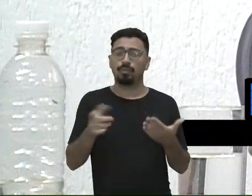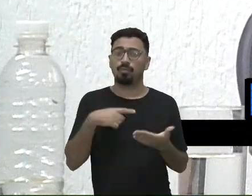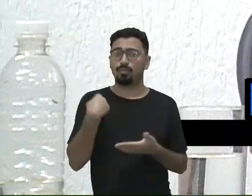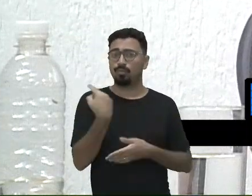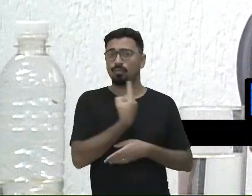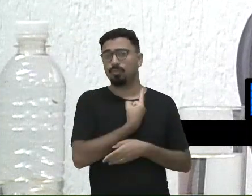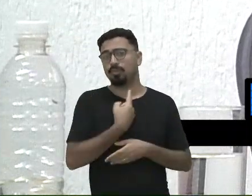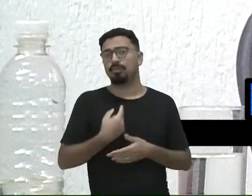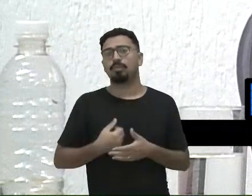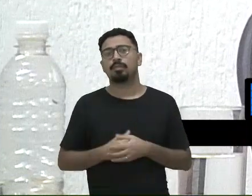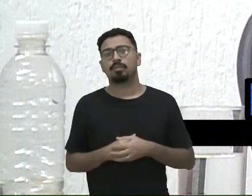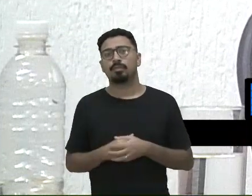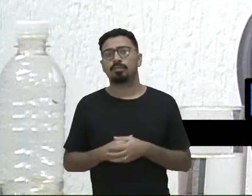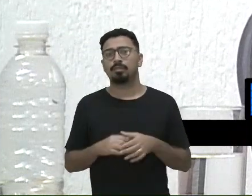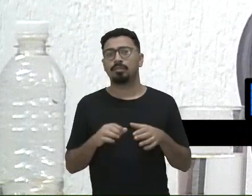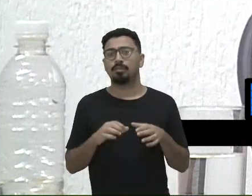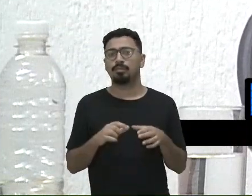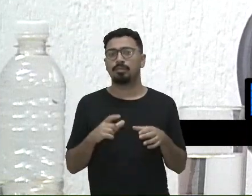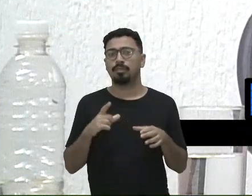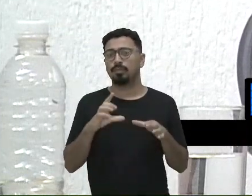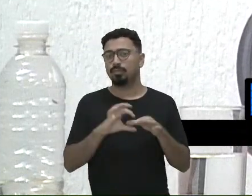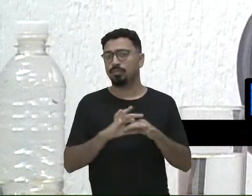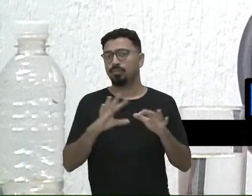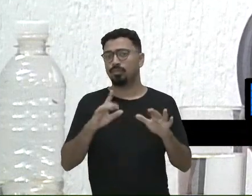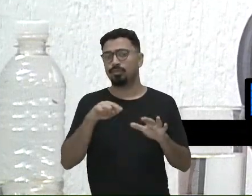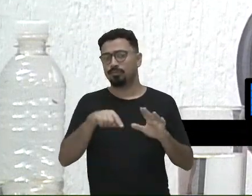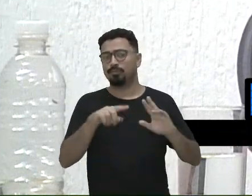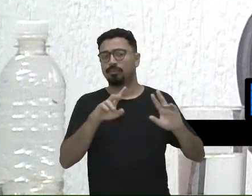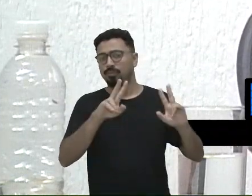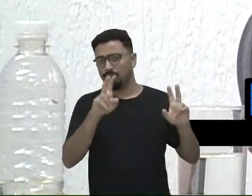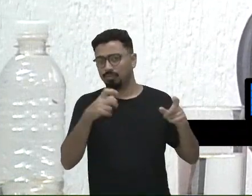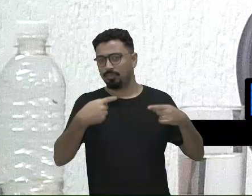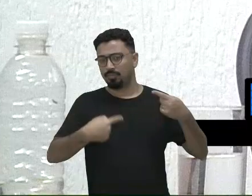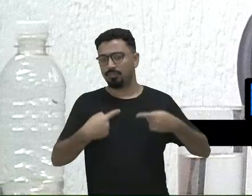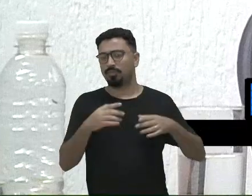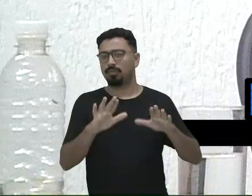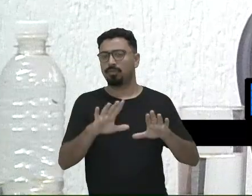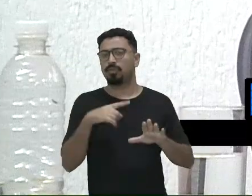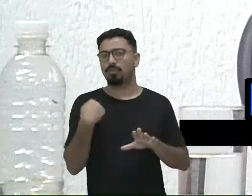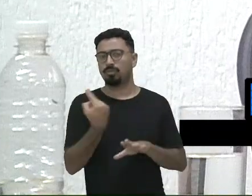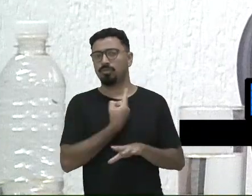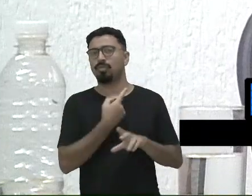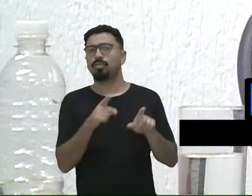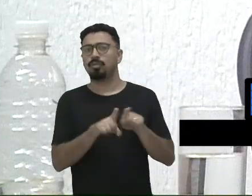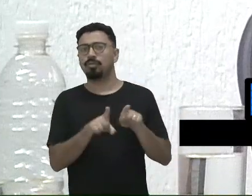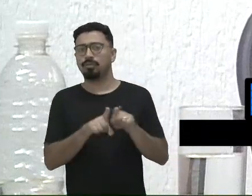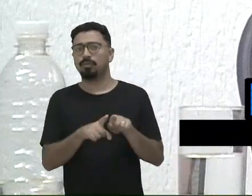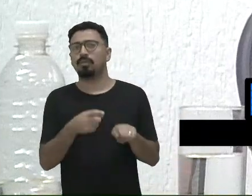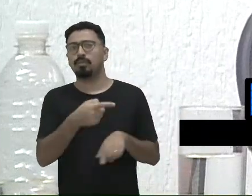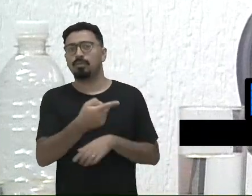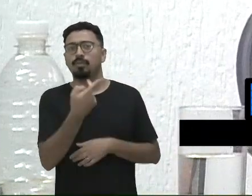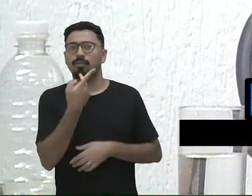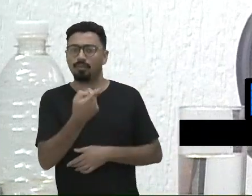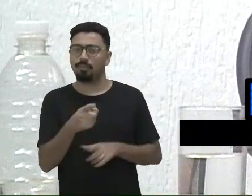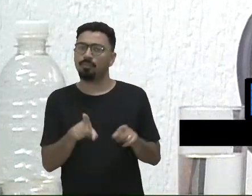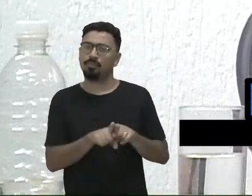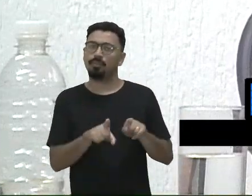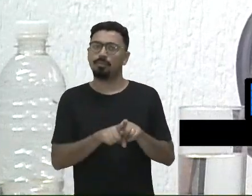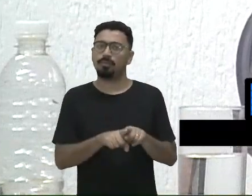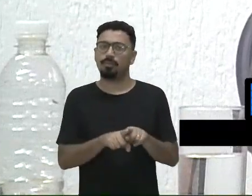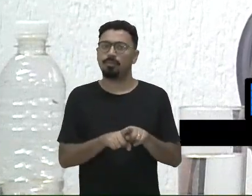lá dispostos a isso. Porém, nós também estamos, como bem disse a minha amiga, nós bem